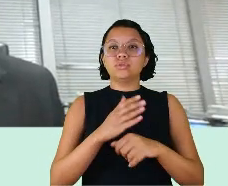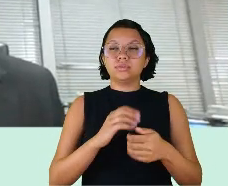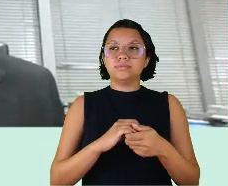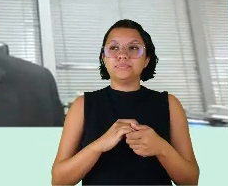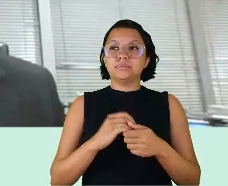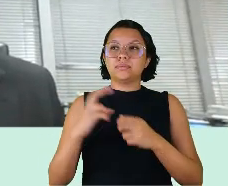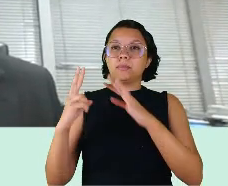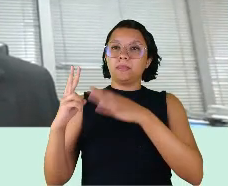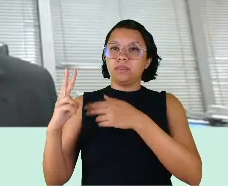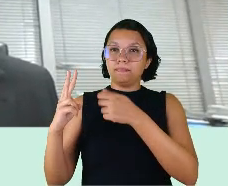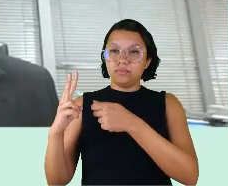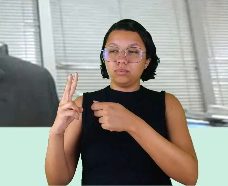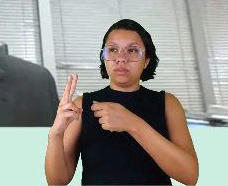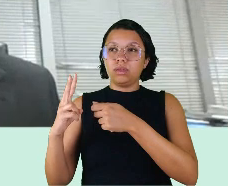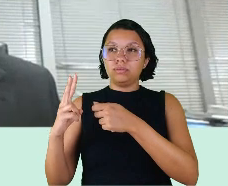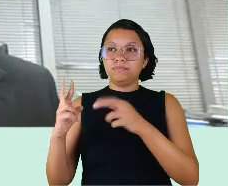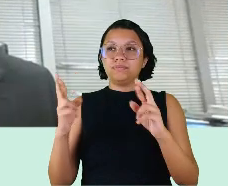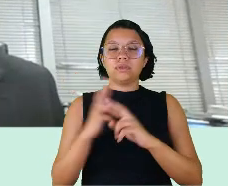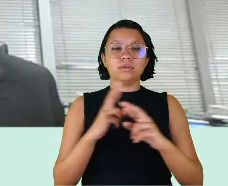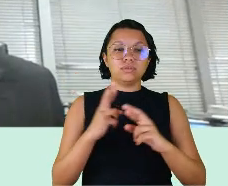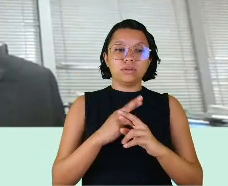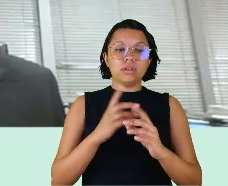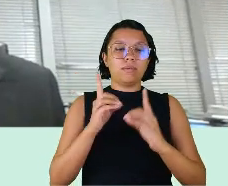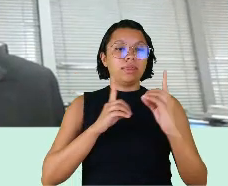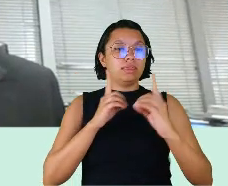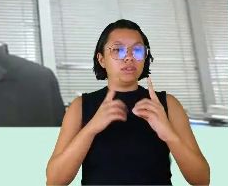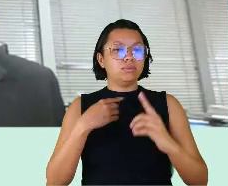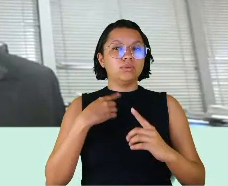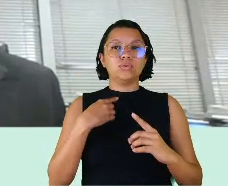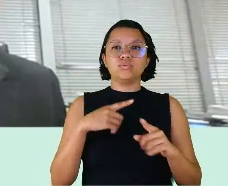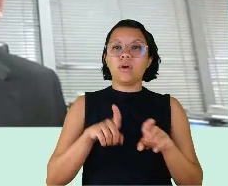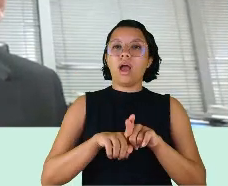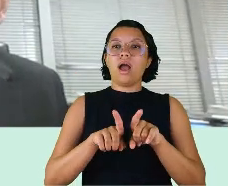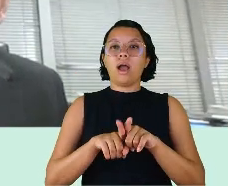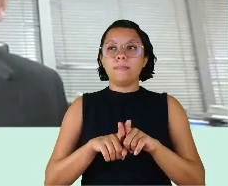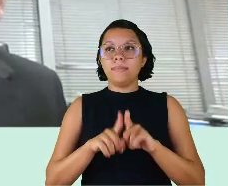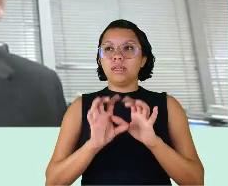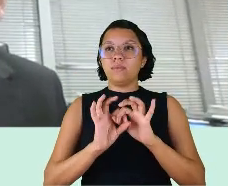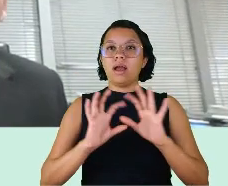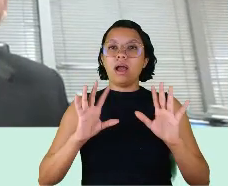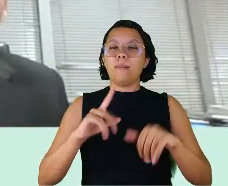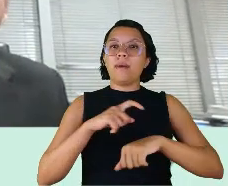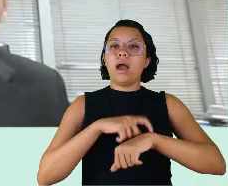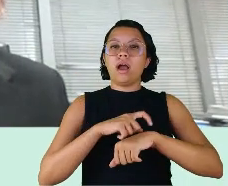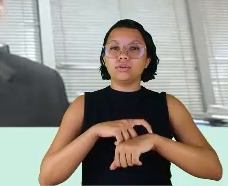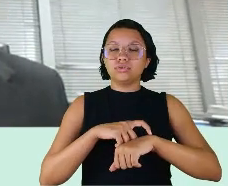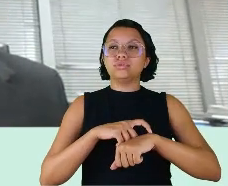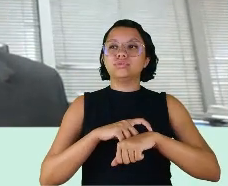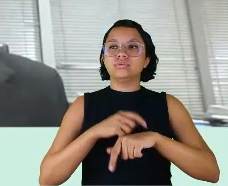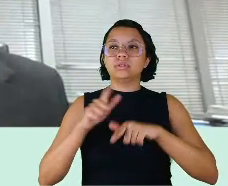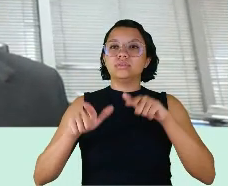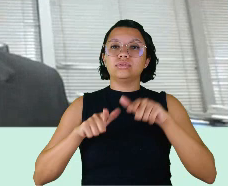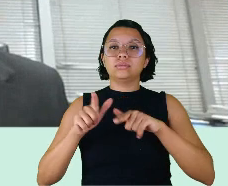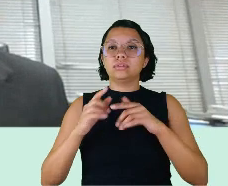jurisdicionado para a jurisdição, para o atendimento aos advogados, e com a flexibilidade que o teletrabalho